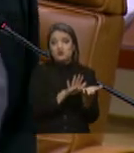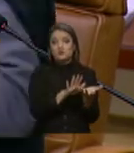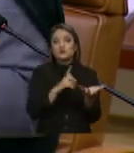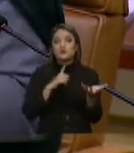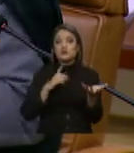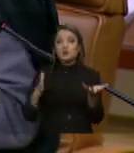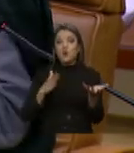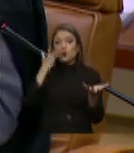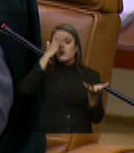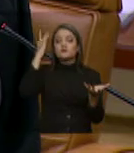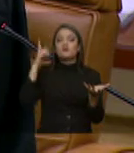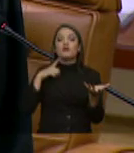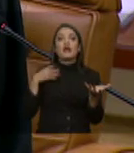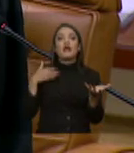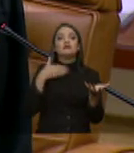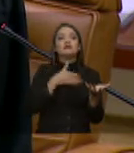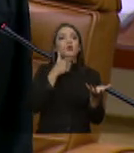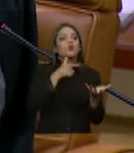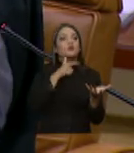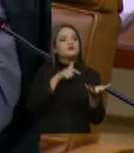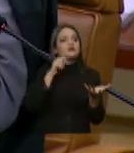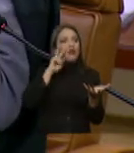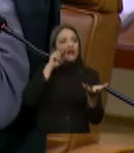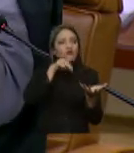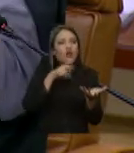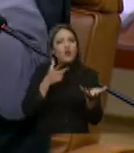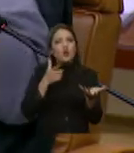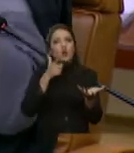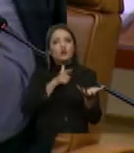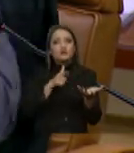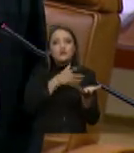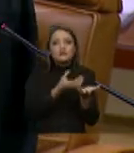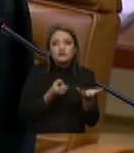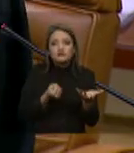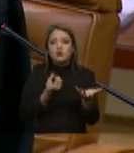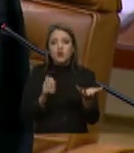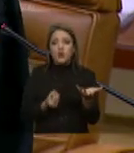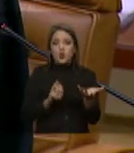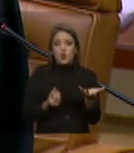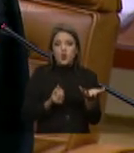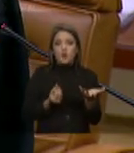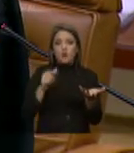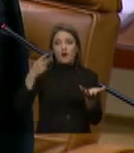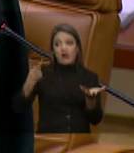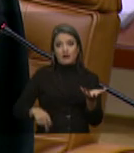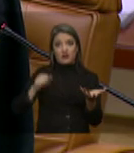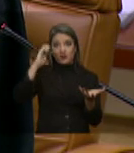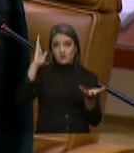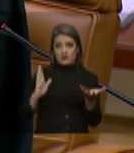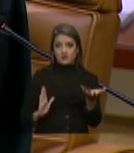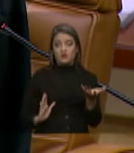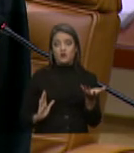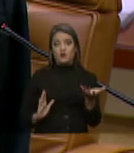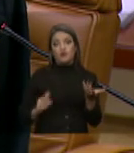que só tem acesso a elas é por meio das telecomunicações brasileiras